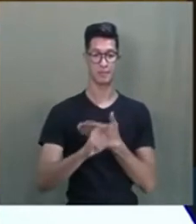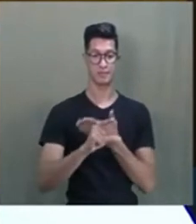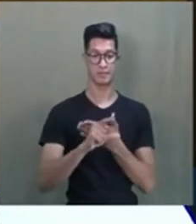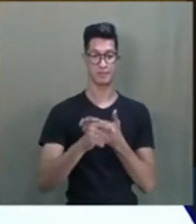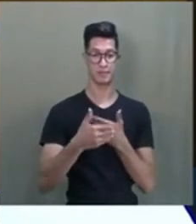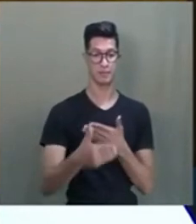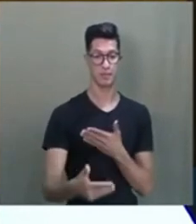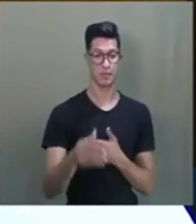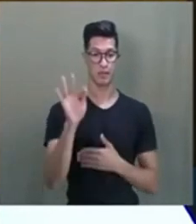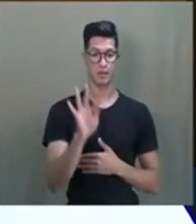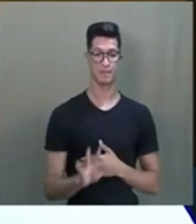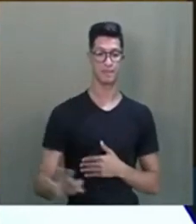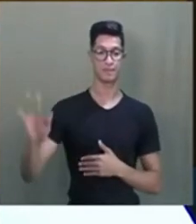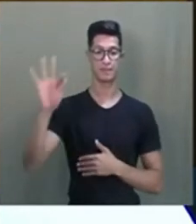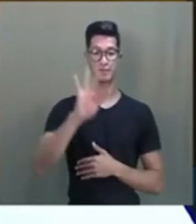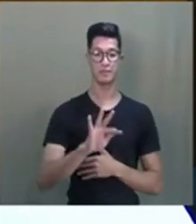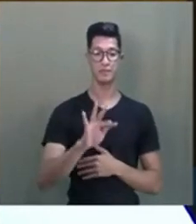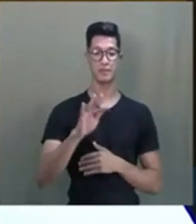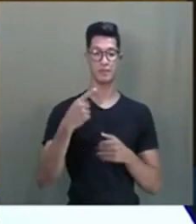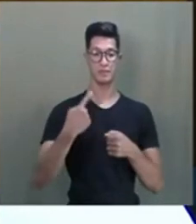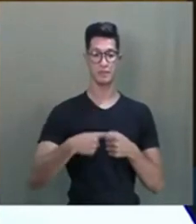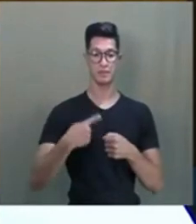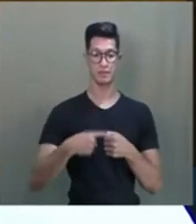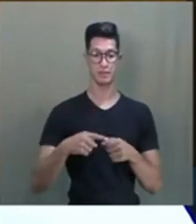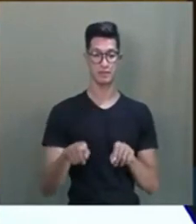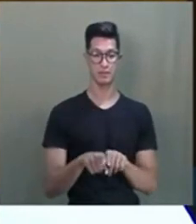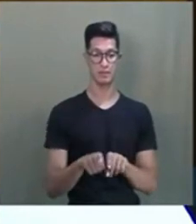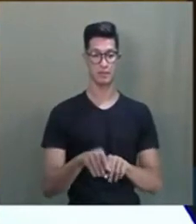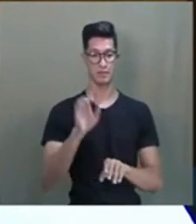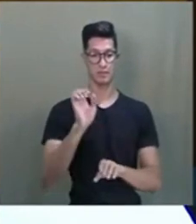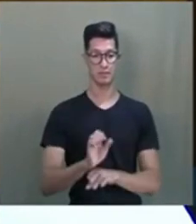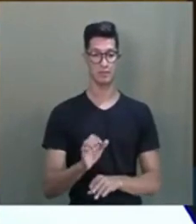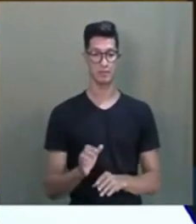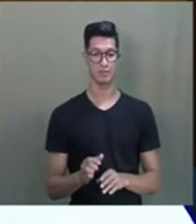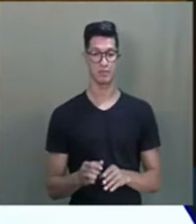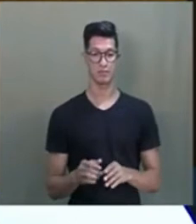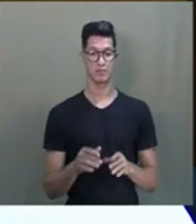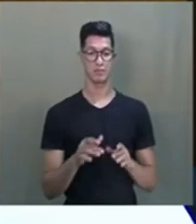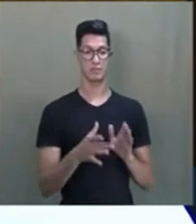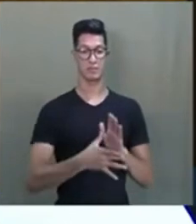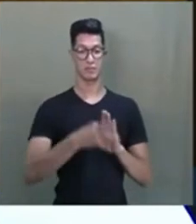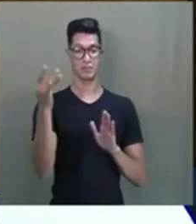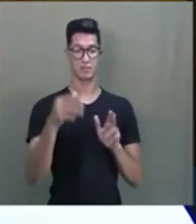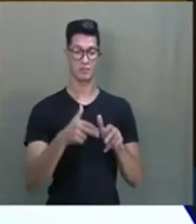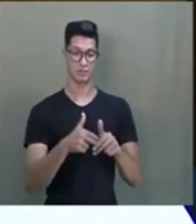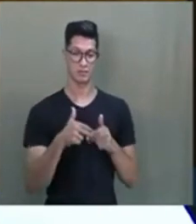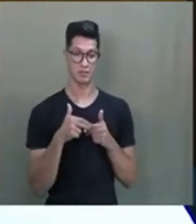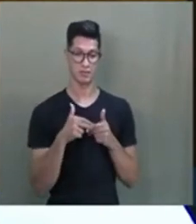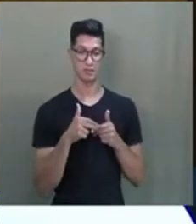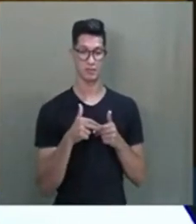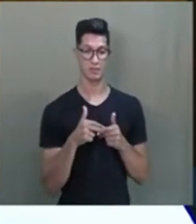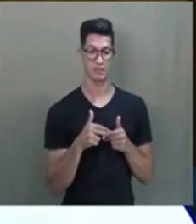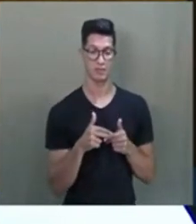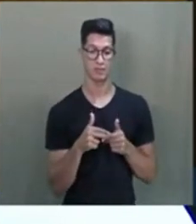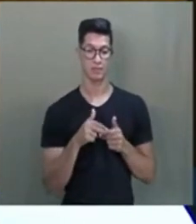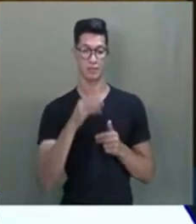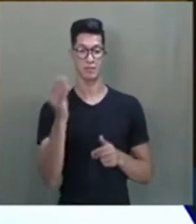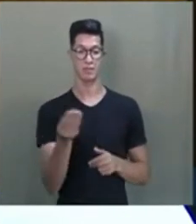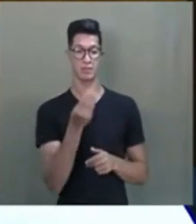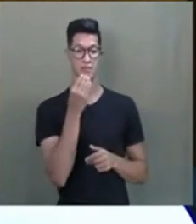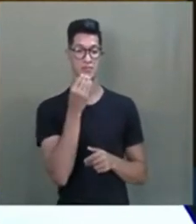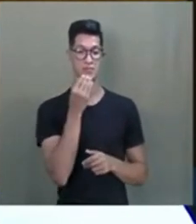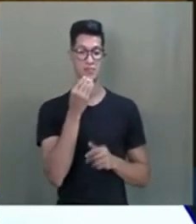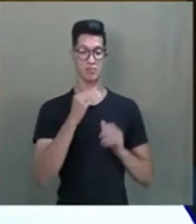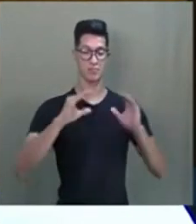legislativas federais, distritais e estaduais. Destaco, portanto, a chance de